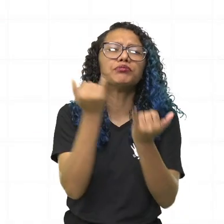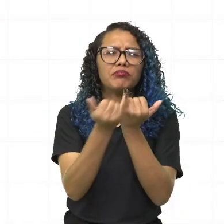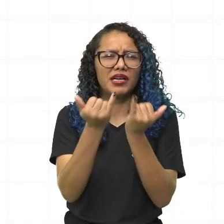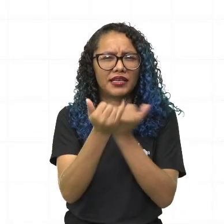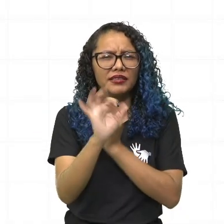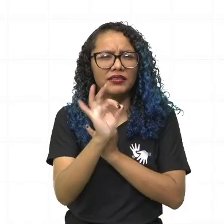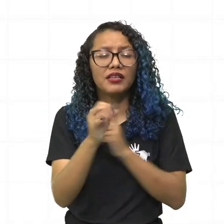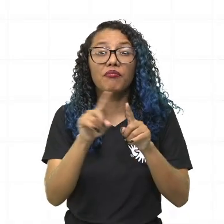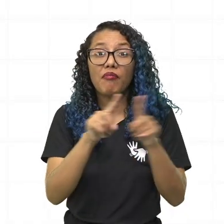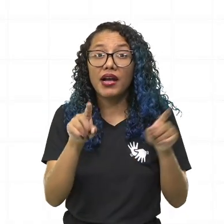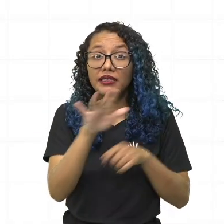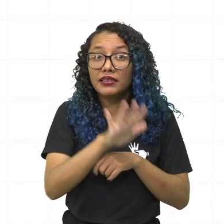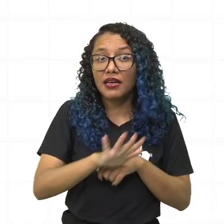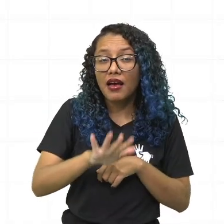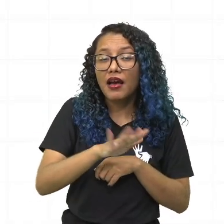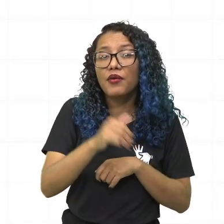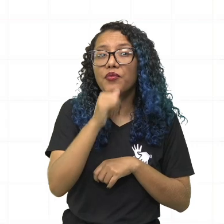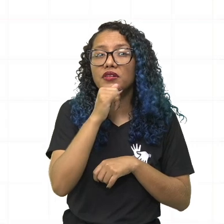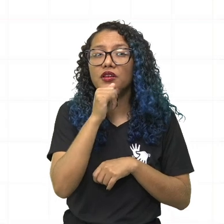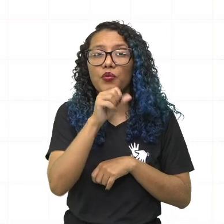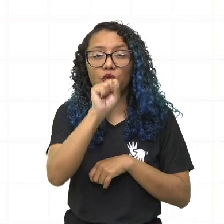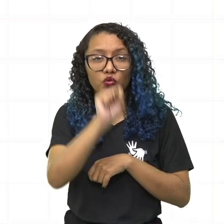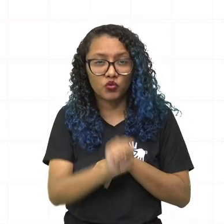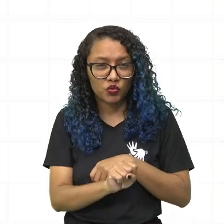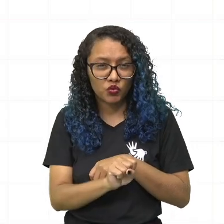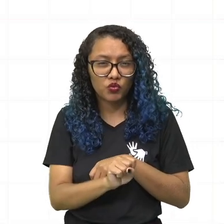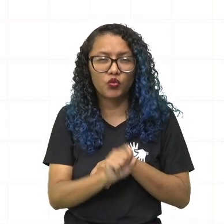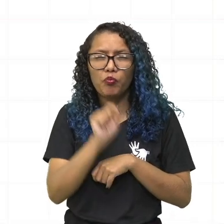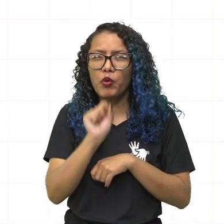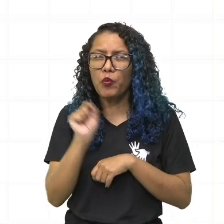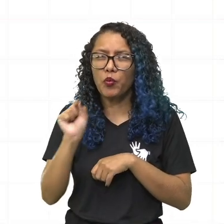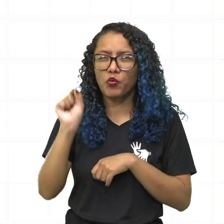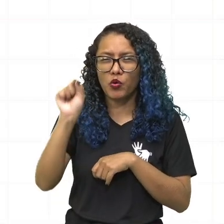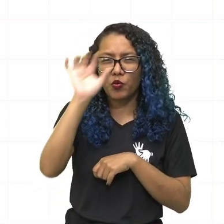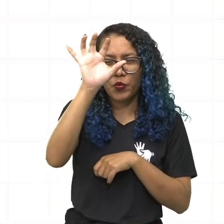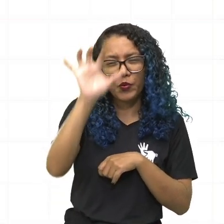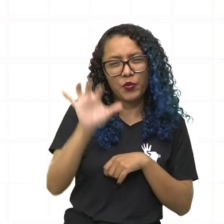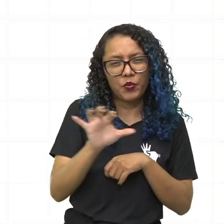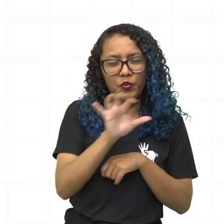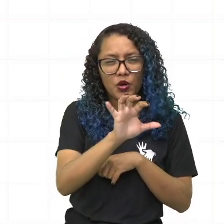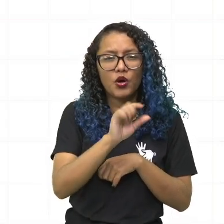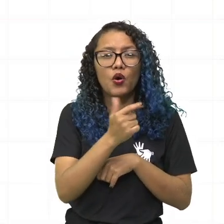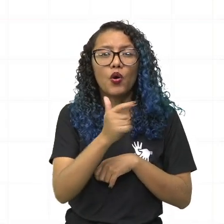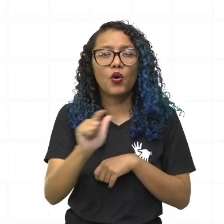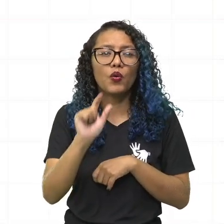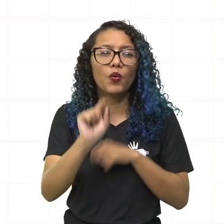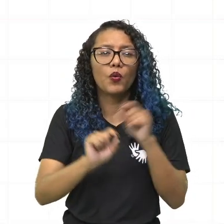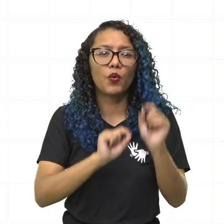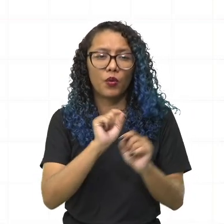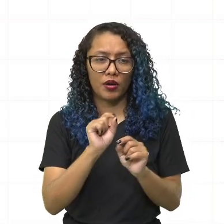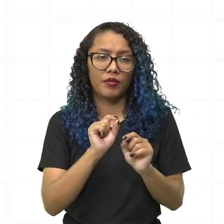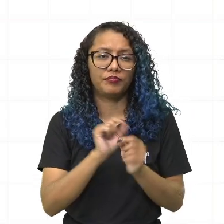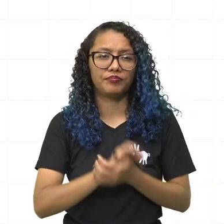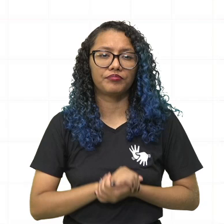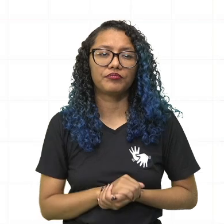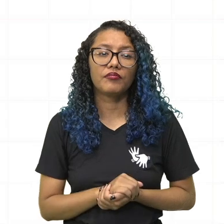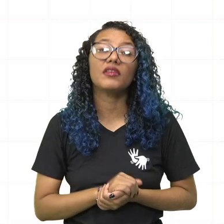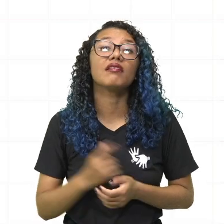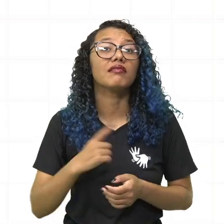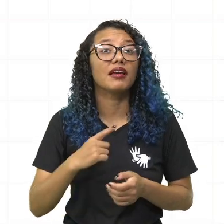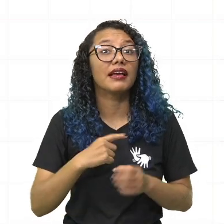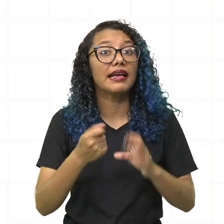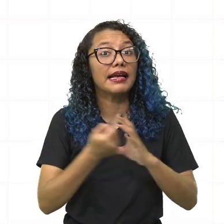do Brasil, as áreas de outros pontos ali do território brasileiro, tem uma outra